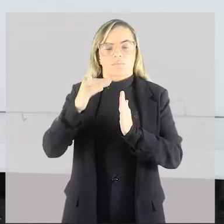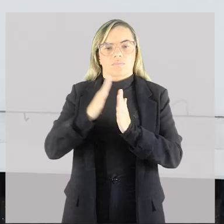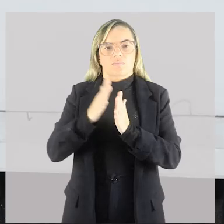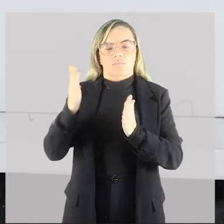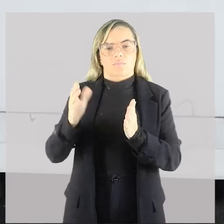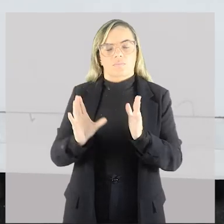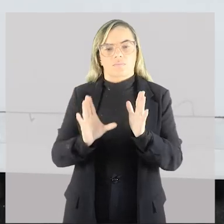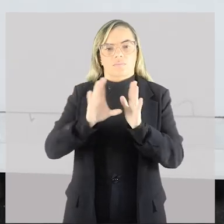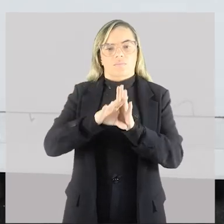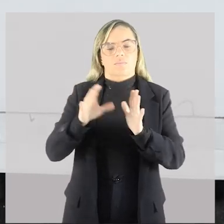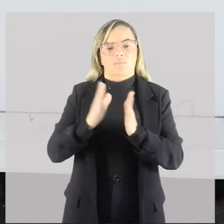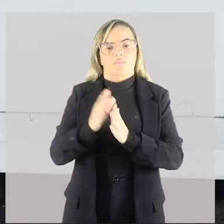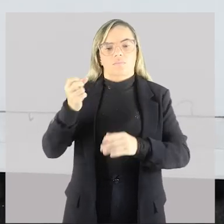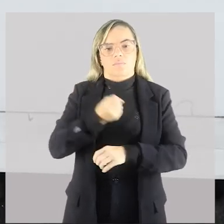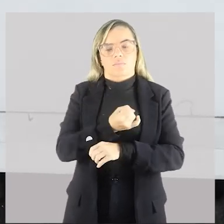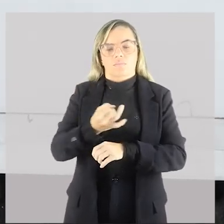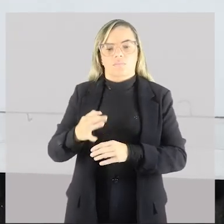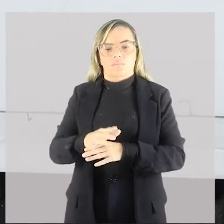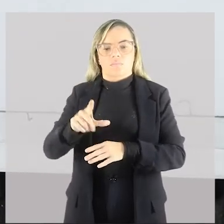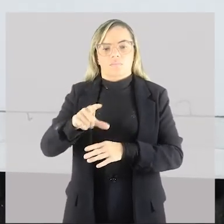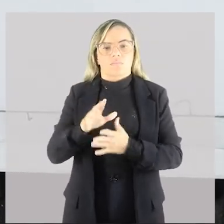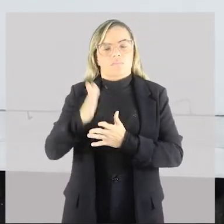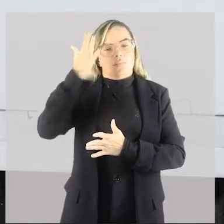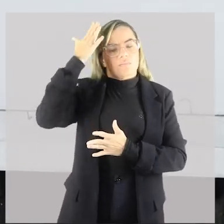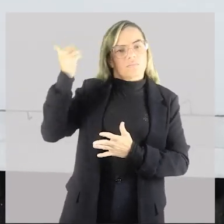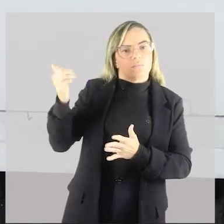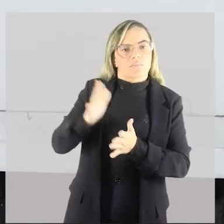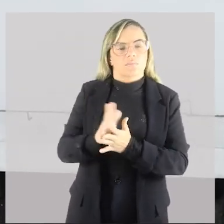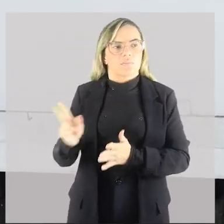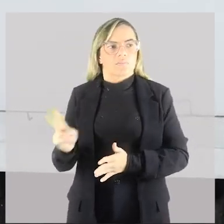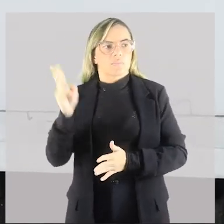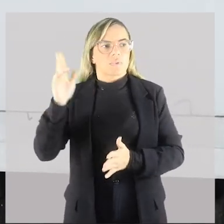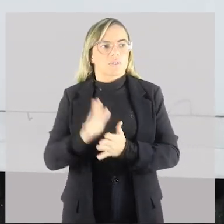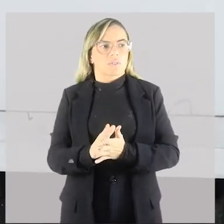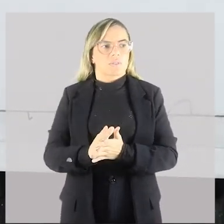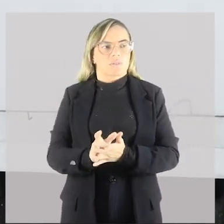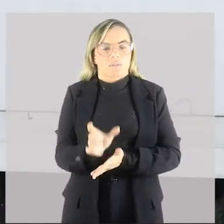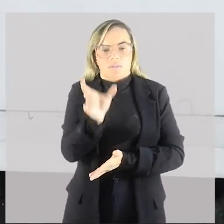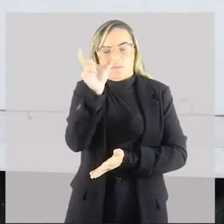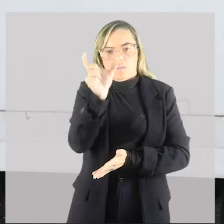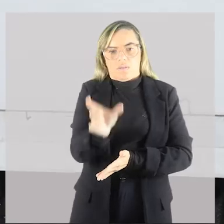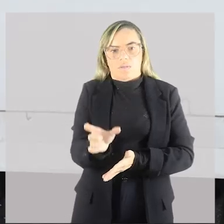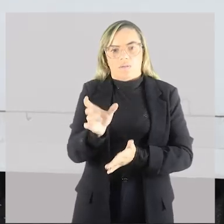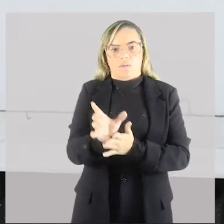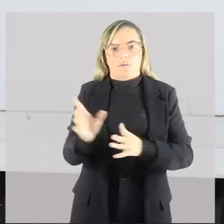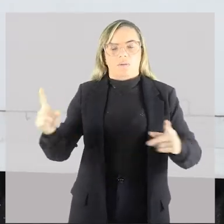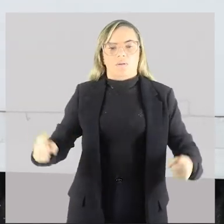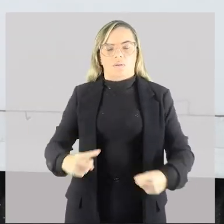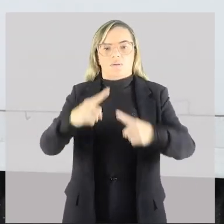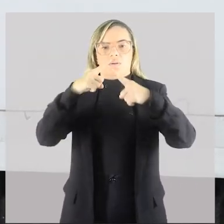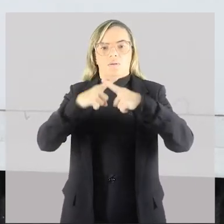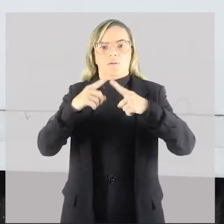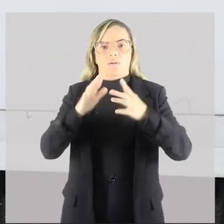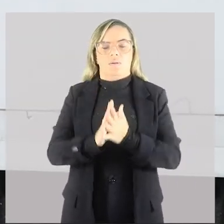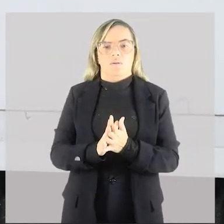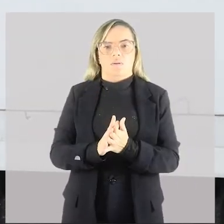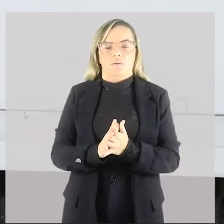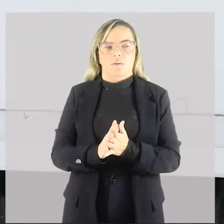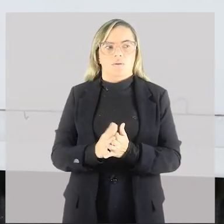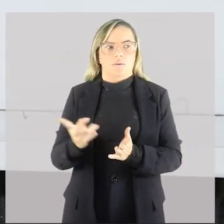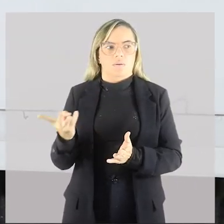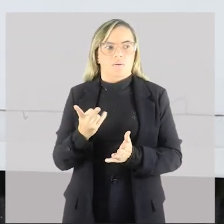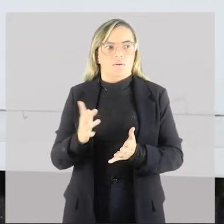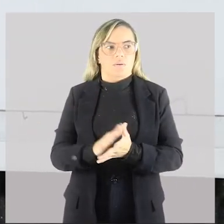princípio fundamental da contagem, você sabe que esse valor que tem aqui no meio vai ser multiplicado por esse. Então, a quantidade que